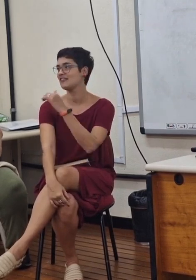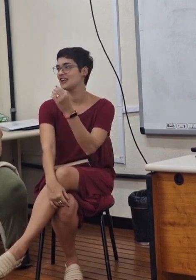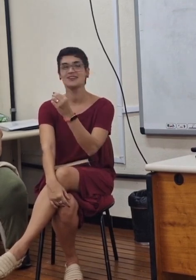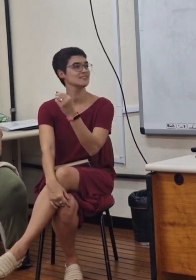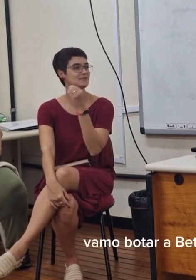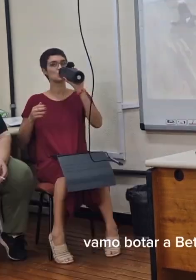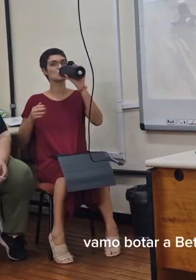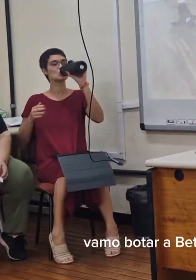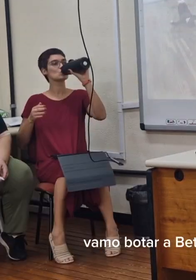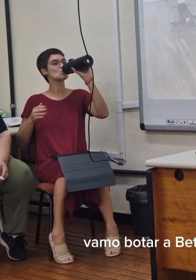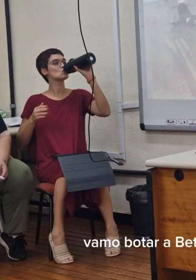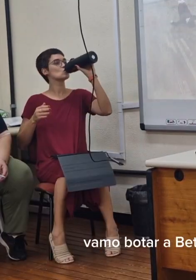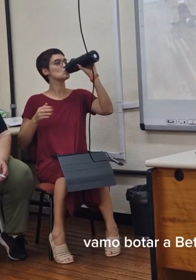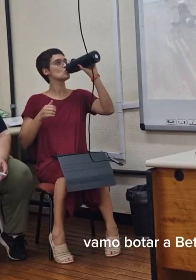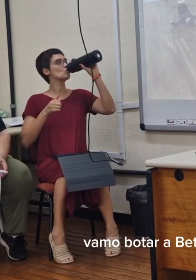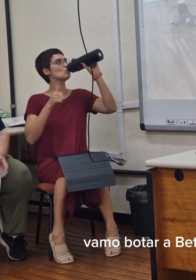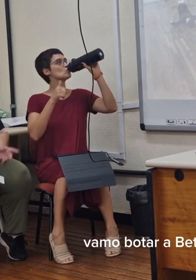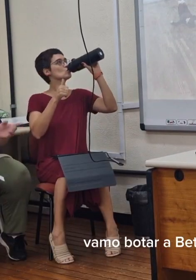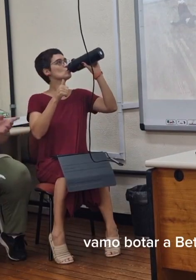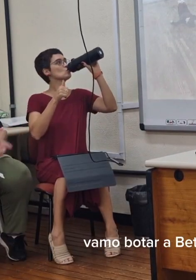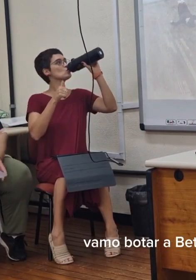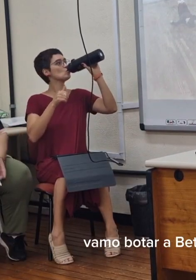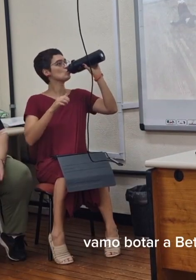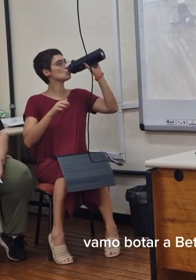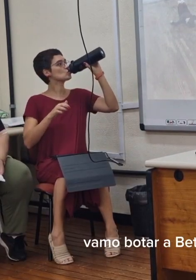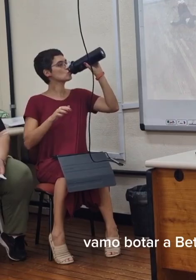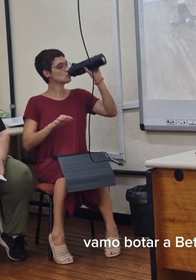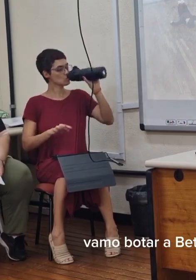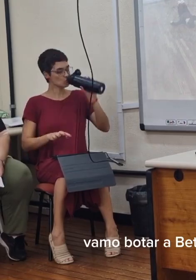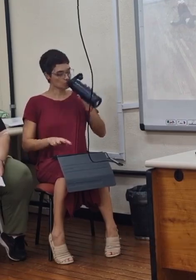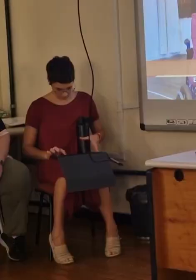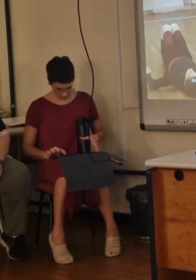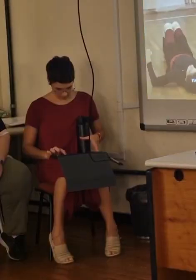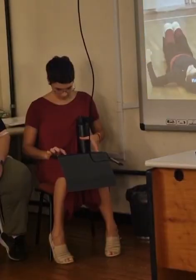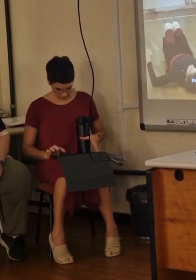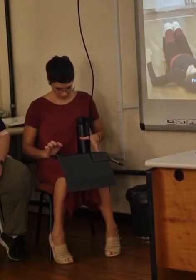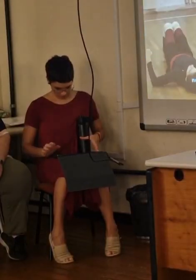Alguém quer falar? Vamos botar a Betinha, que é tanto vocês conhecerem a Bet.